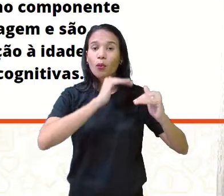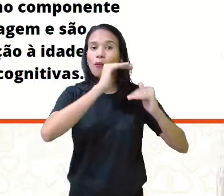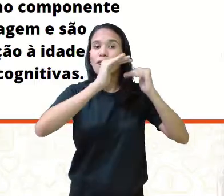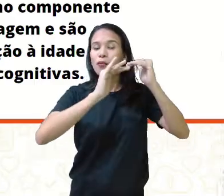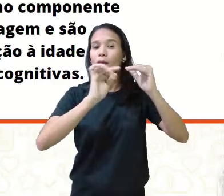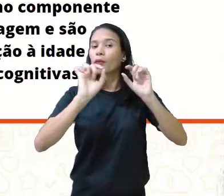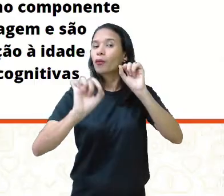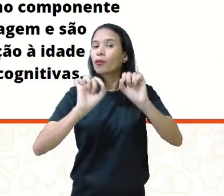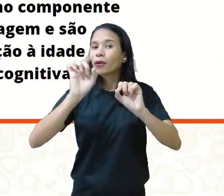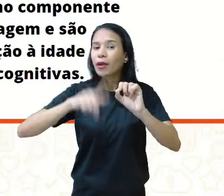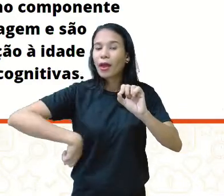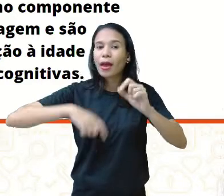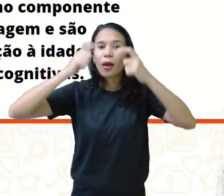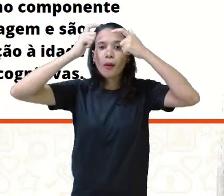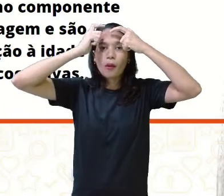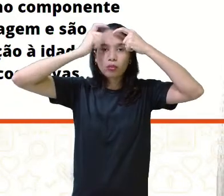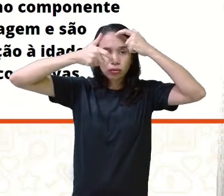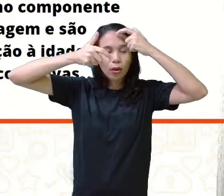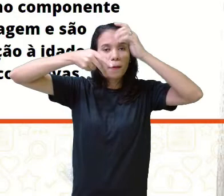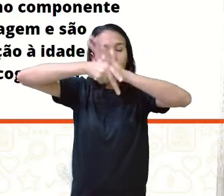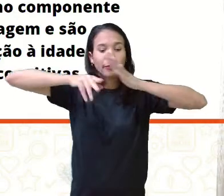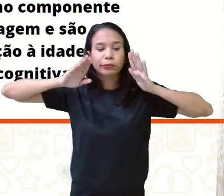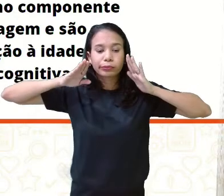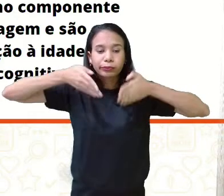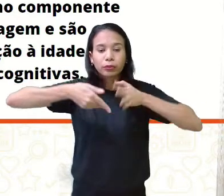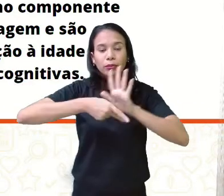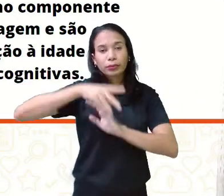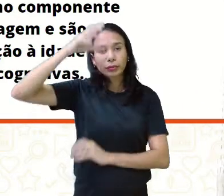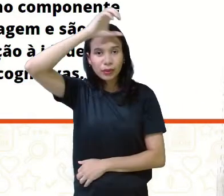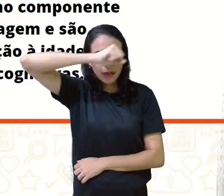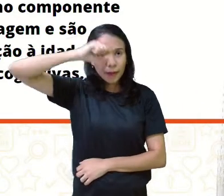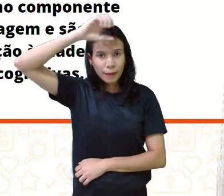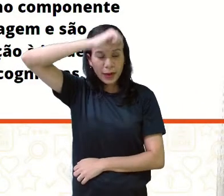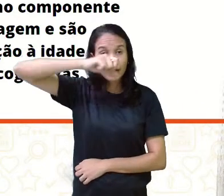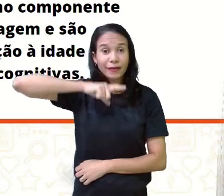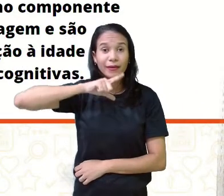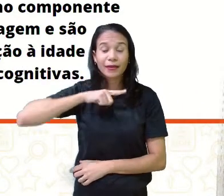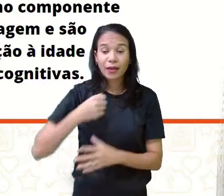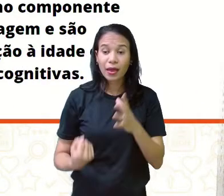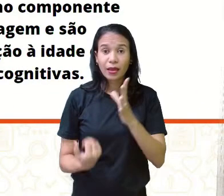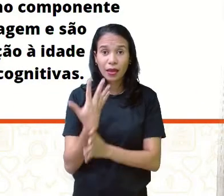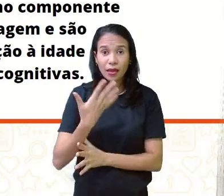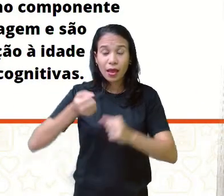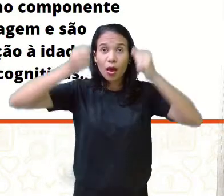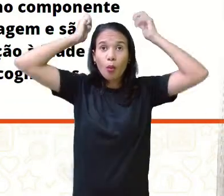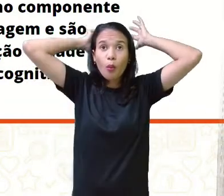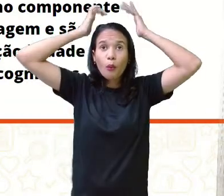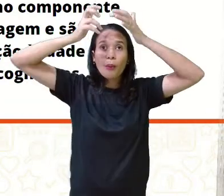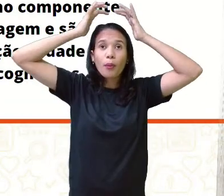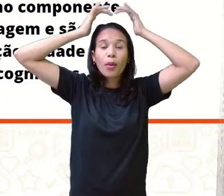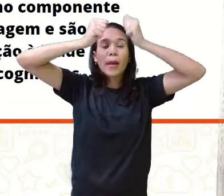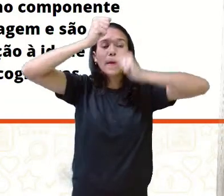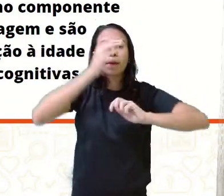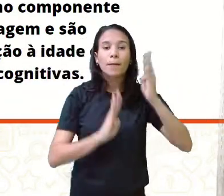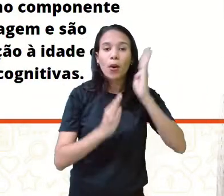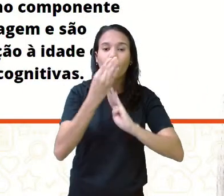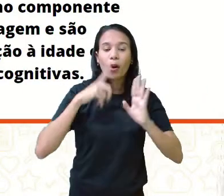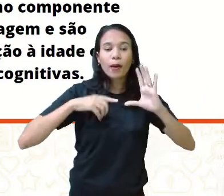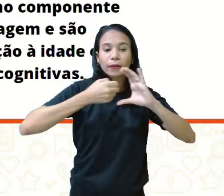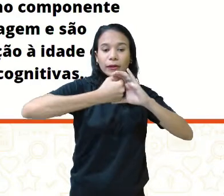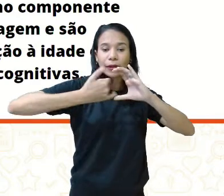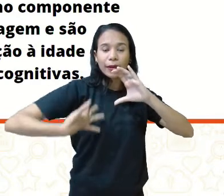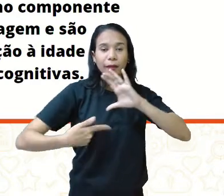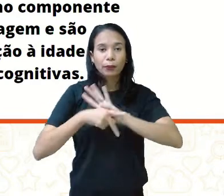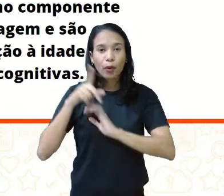é considerada um transtorno específico de aprendizagem de origem neurobiológica, caracterizada